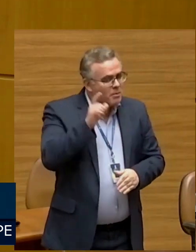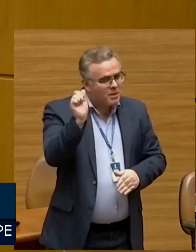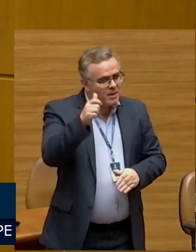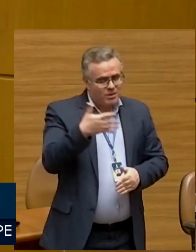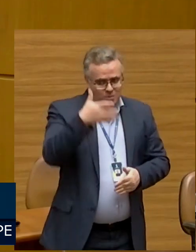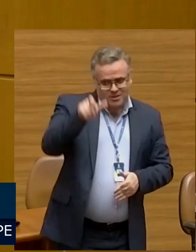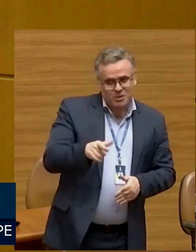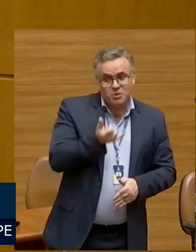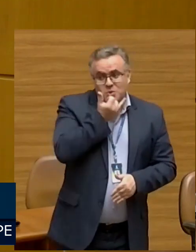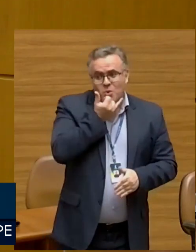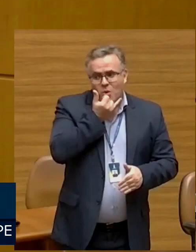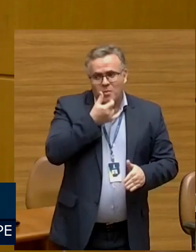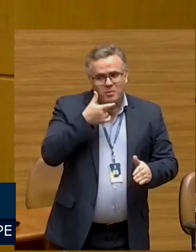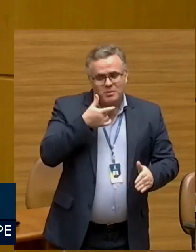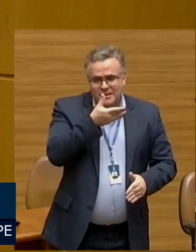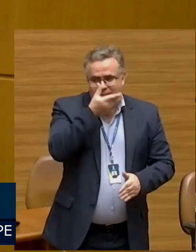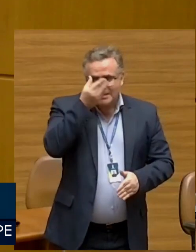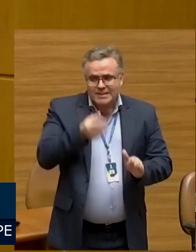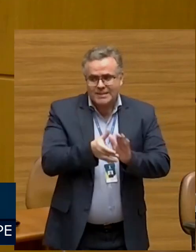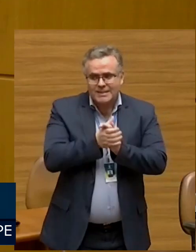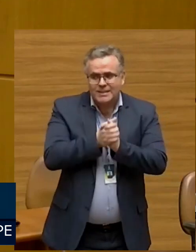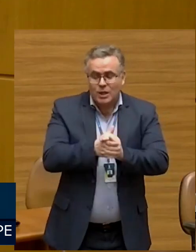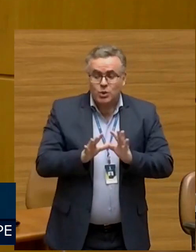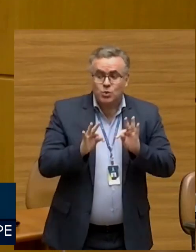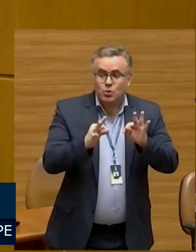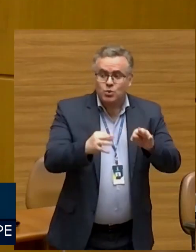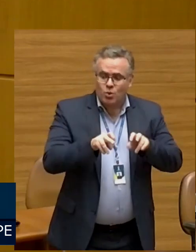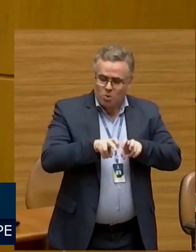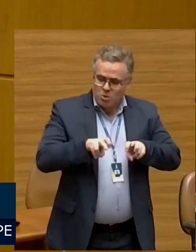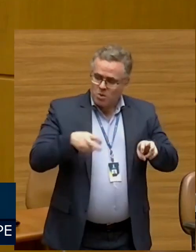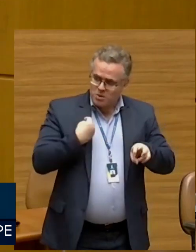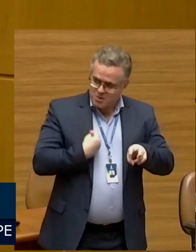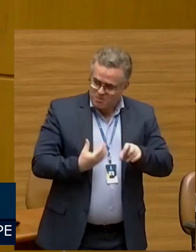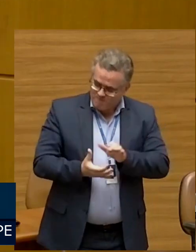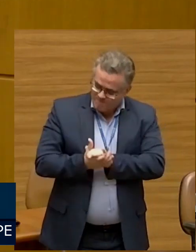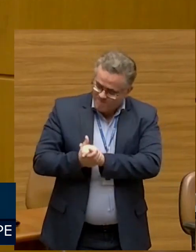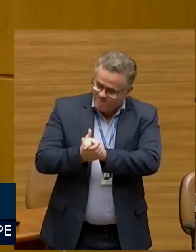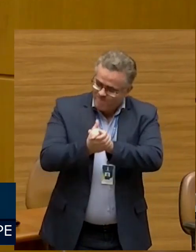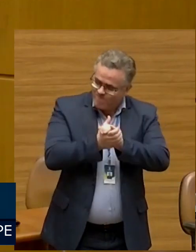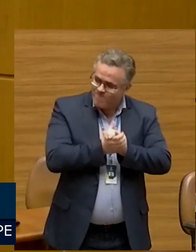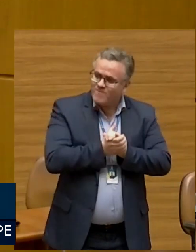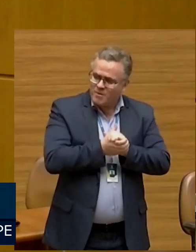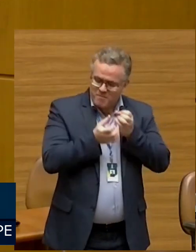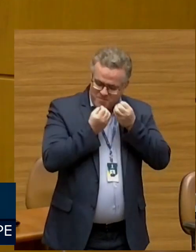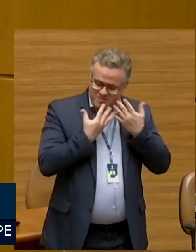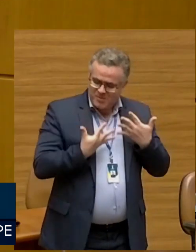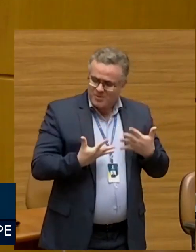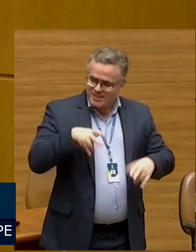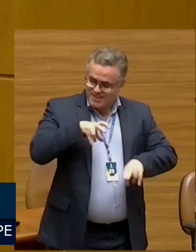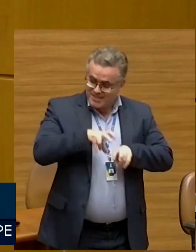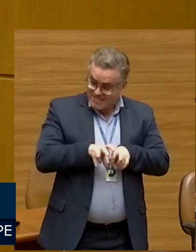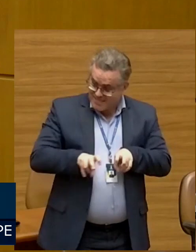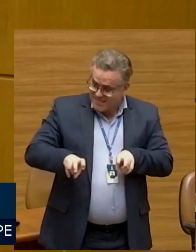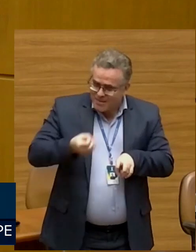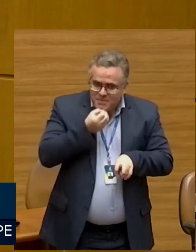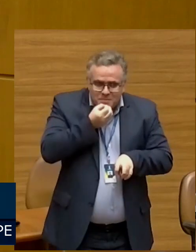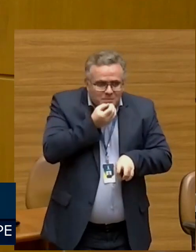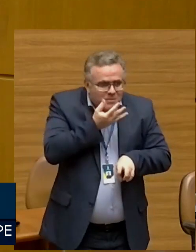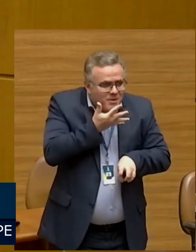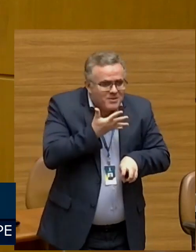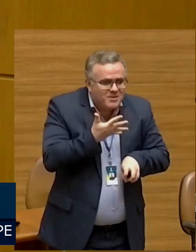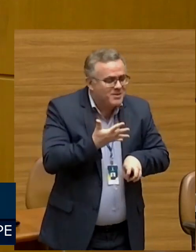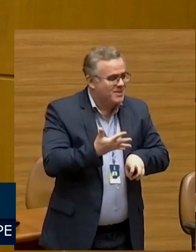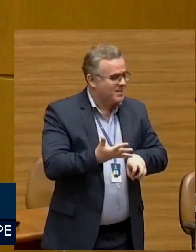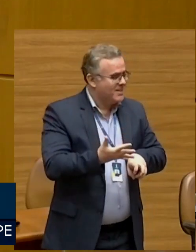Brasil, cumprimento você e todos os demais da mesa. Fico muito feliz de estar dividindo um dispositivo que a maioria